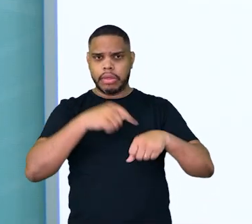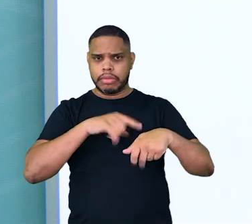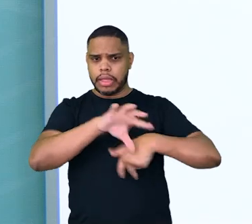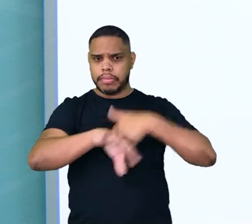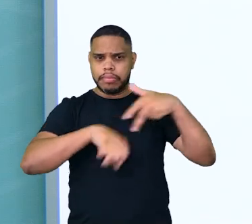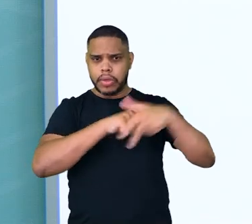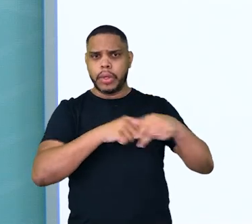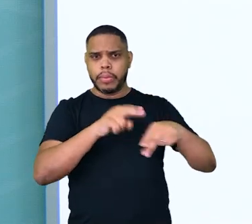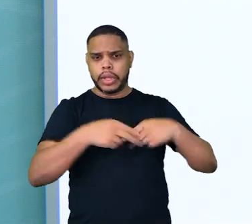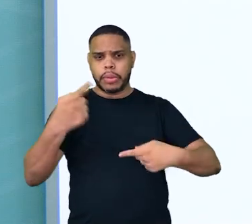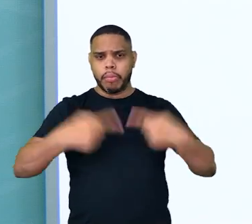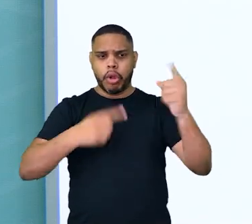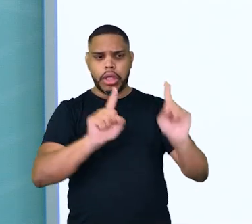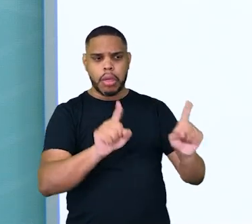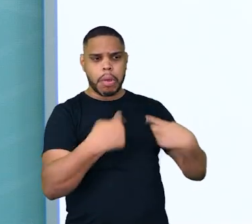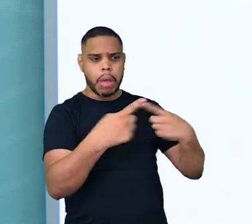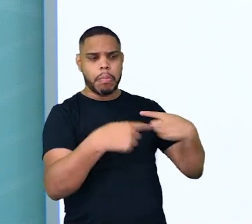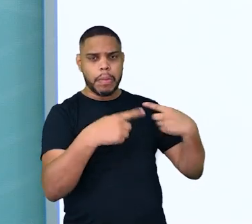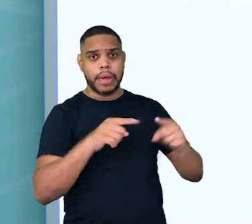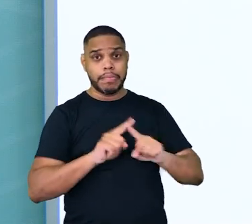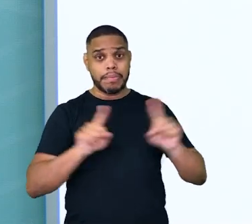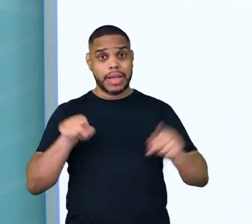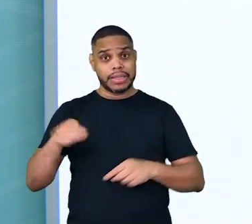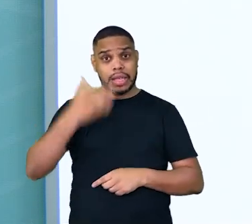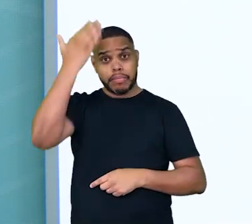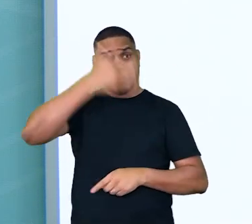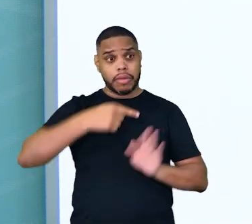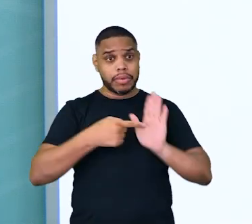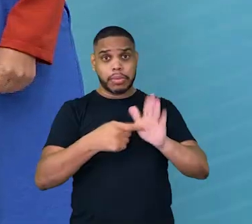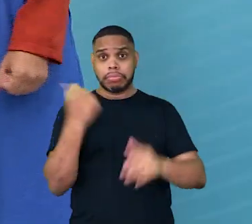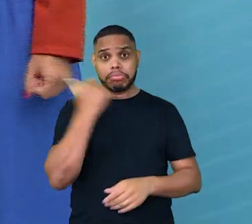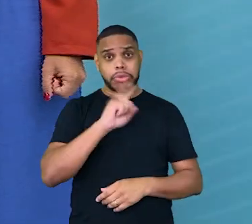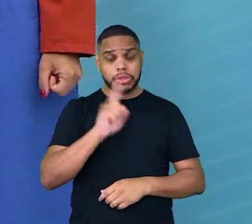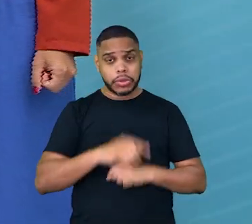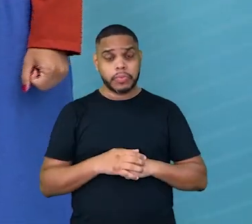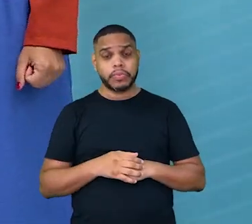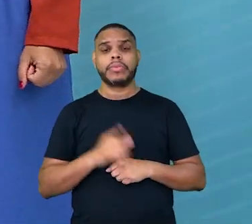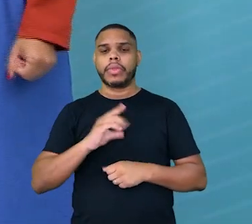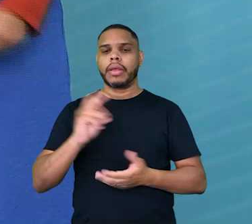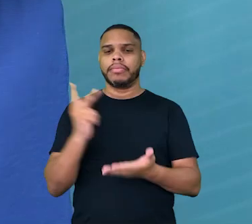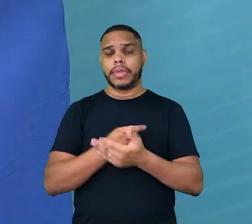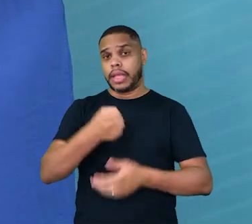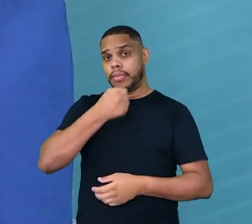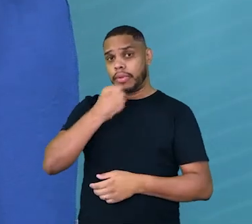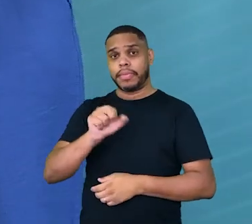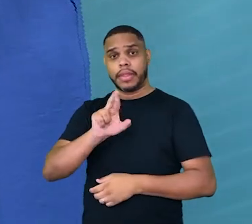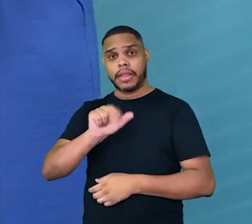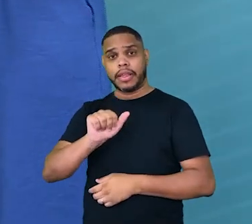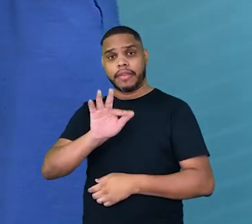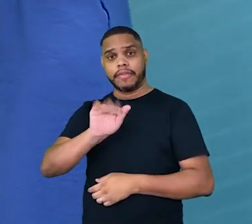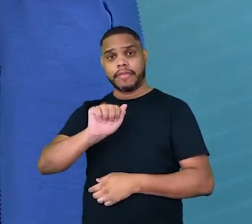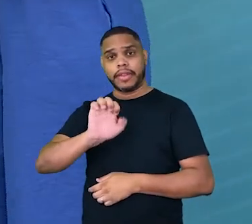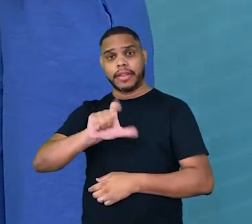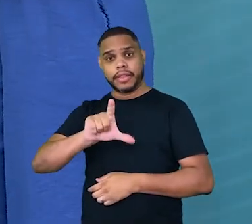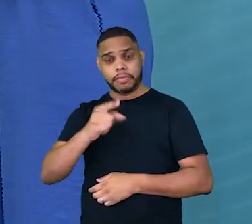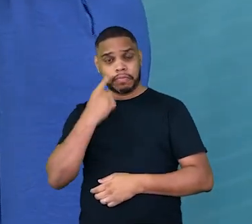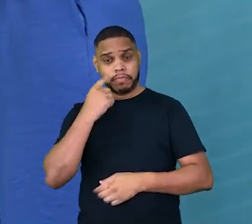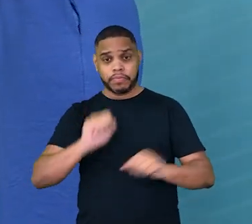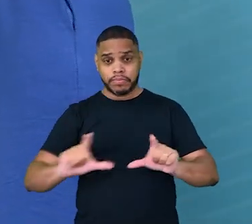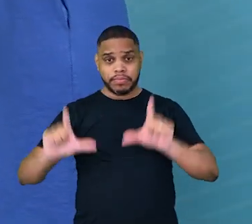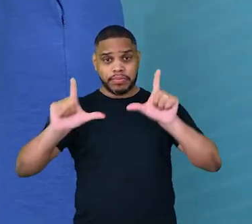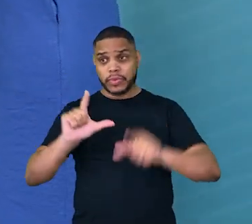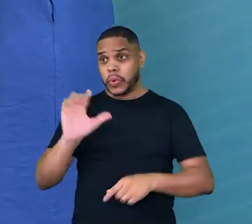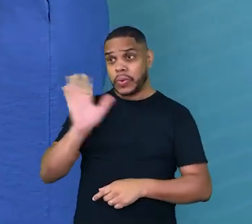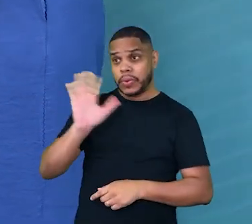por perseguição política, mas não conseguiu comprovar a alegação. O caso foi acompanhado pelo repórter Rafael Silva, que já está aqui